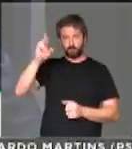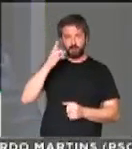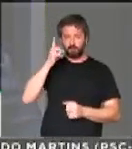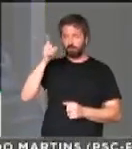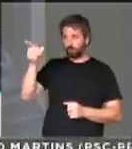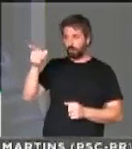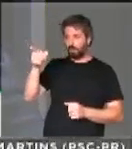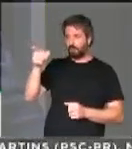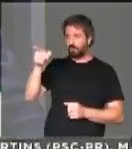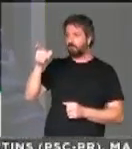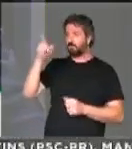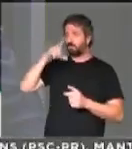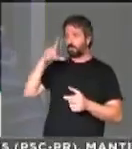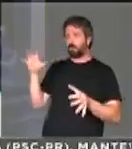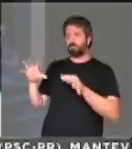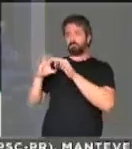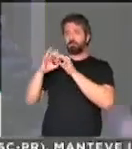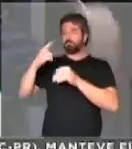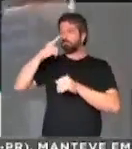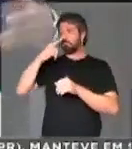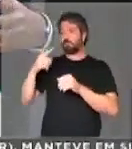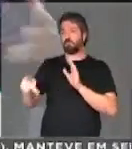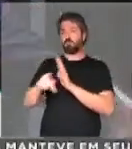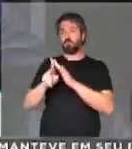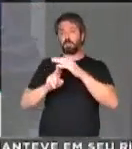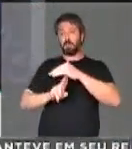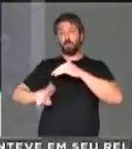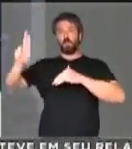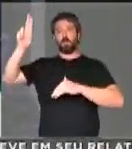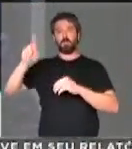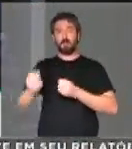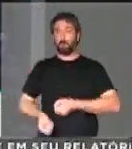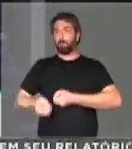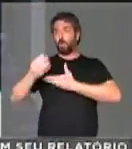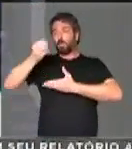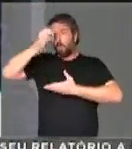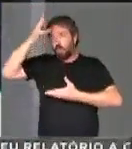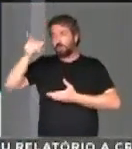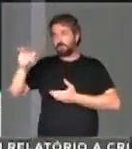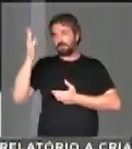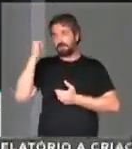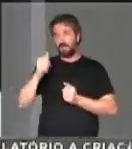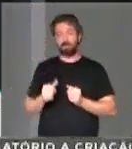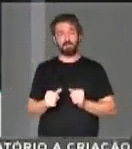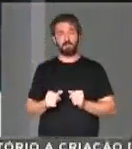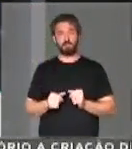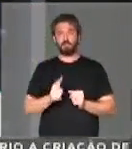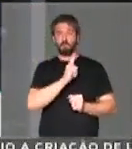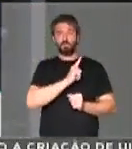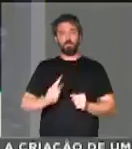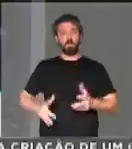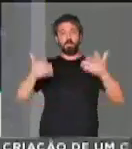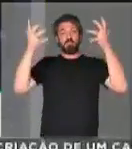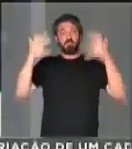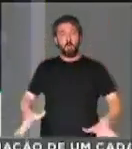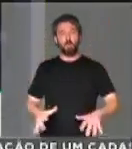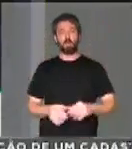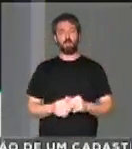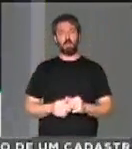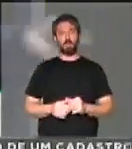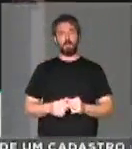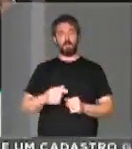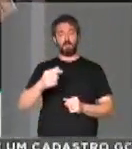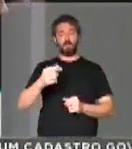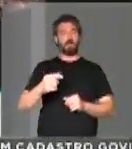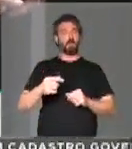Excelência, que também tem ligação tão íntima com a universidade, com a produção do conhecimento. É um governo que não quer que se pense